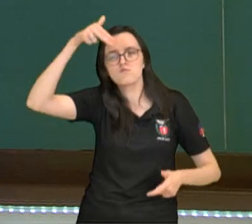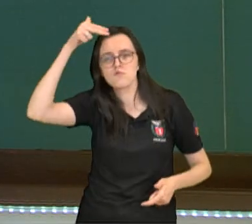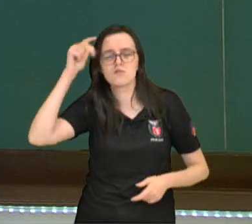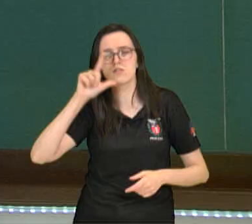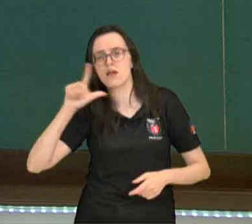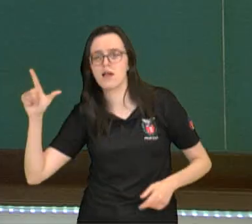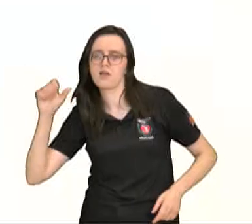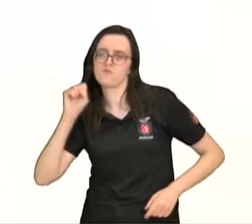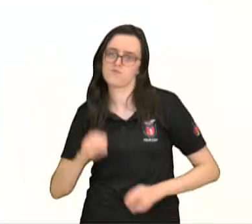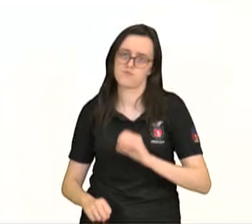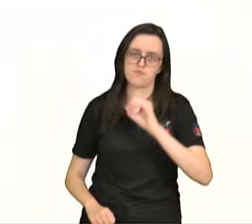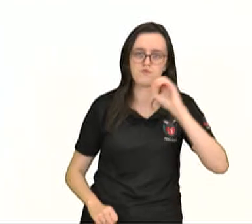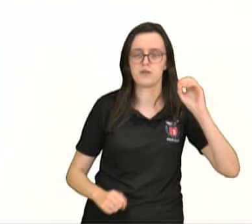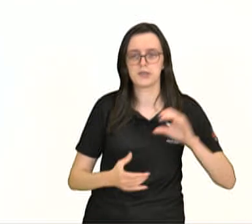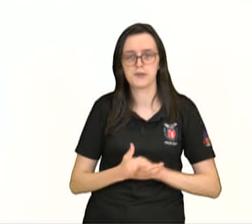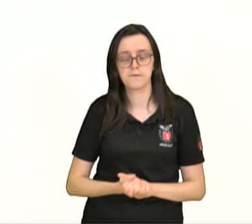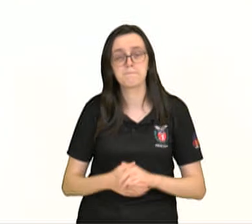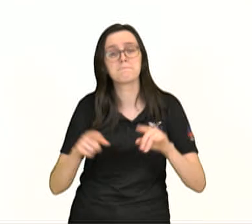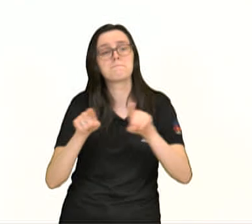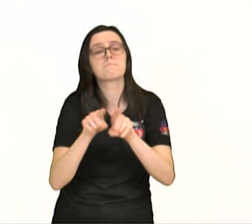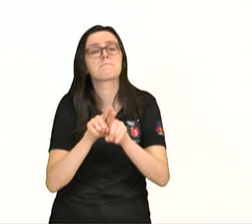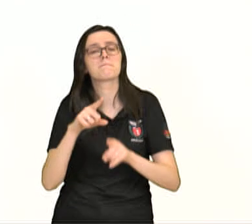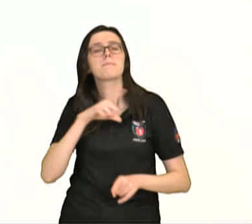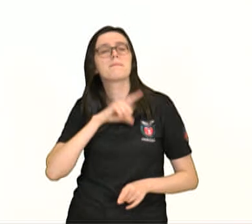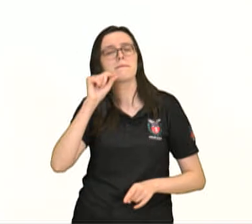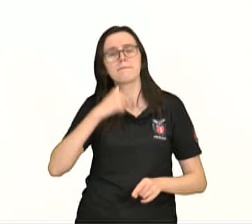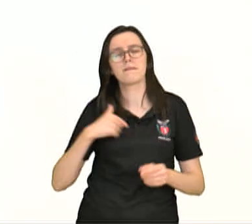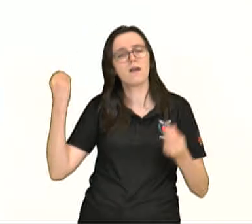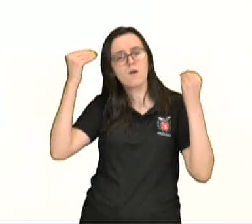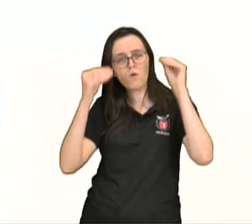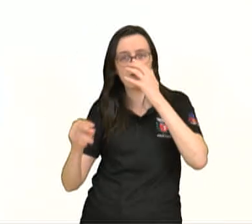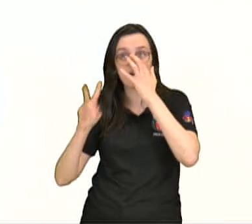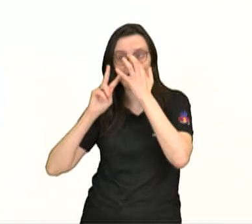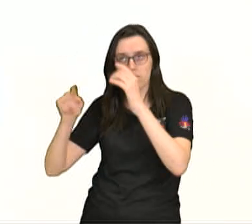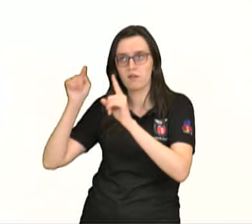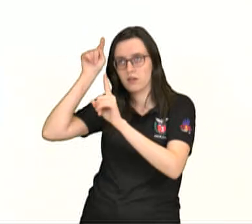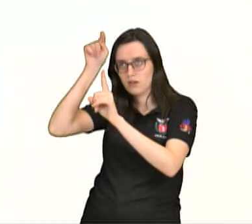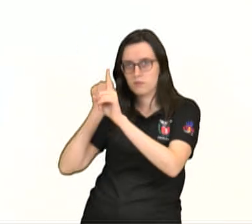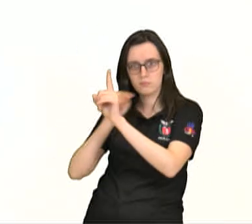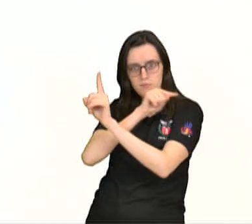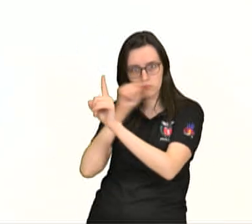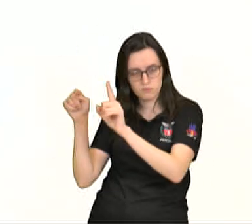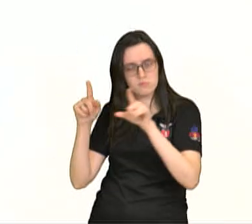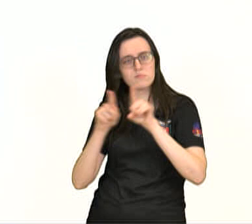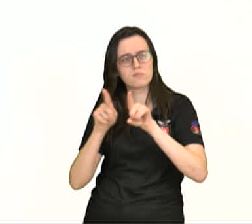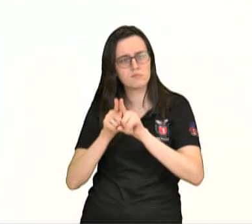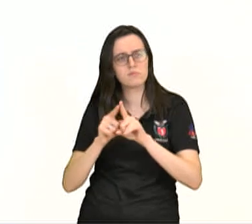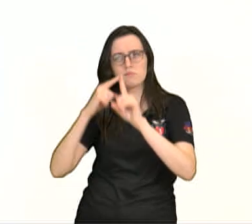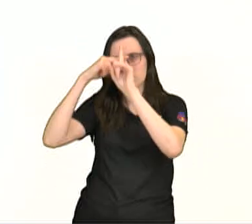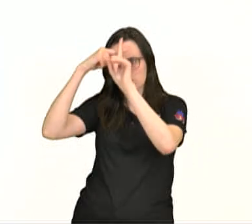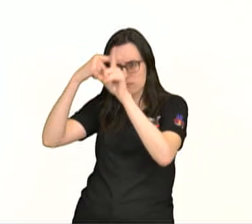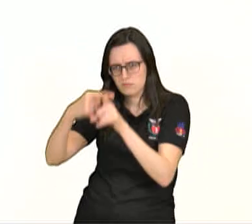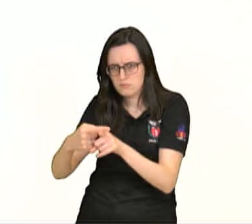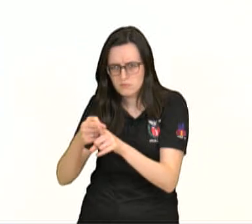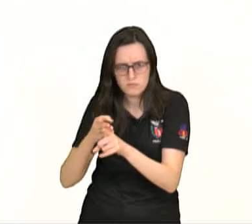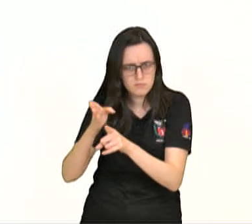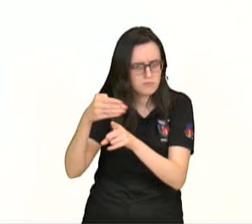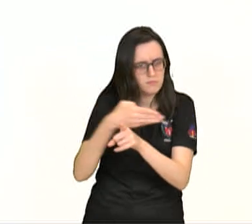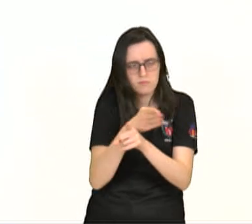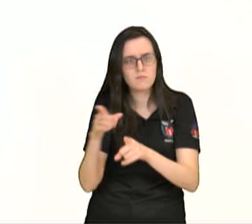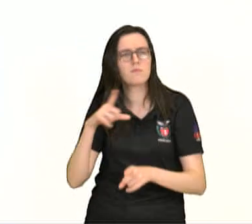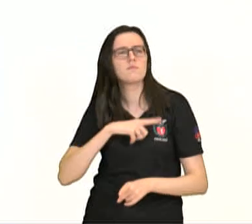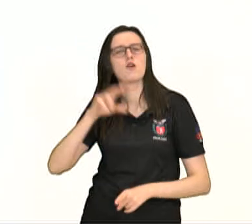sul. Aí aqui eu coloquei os pontos cardeais, que é o norte, ou chamado também de boreal, sul